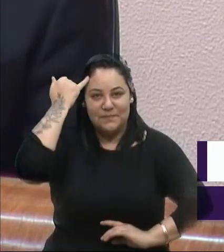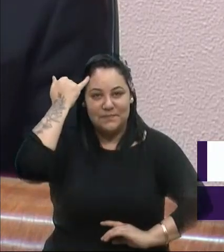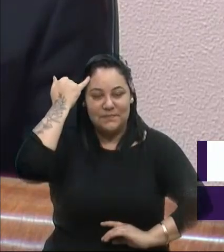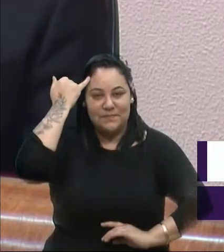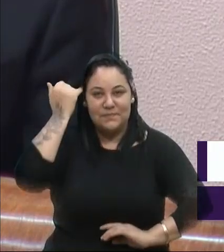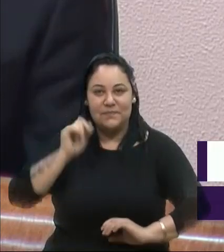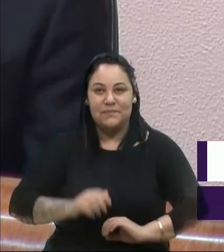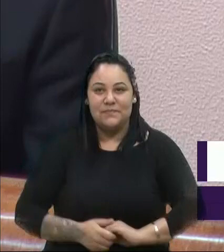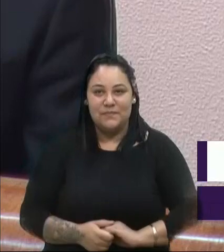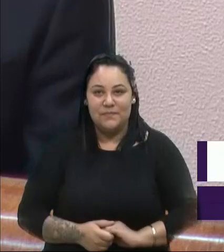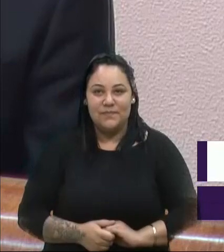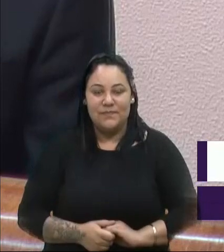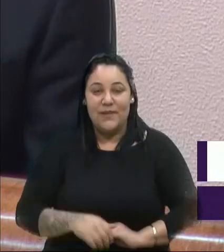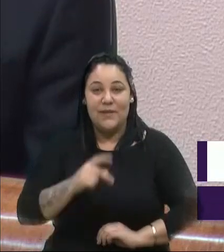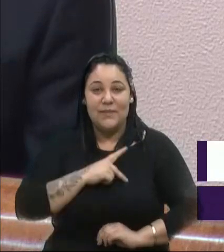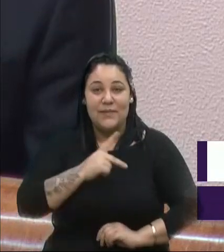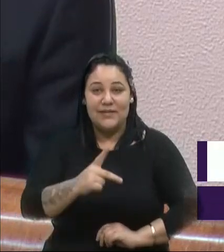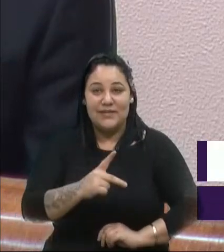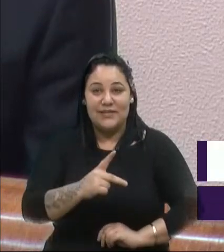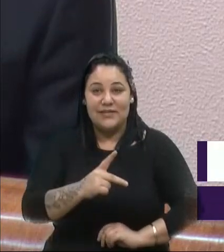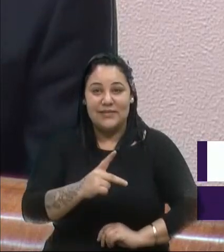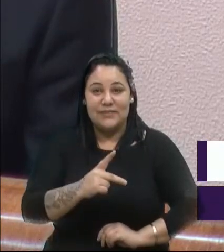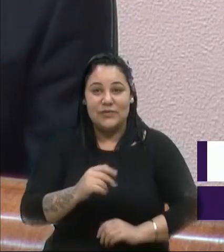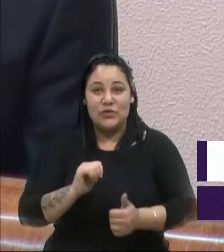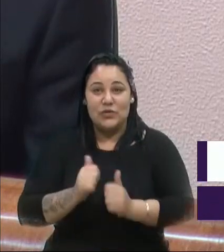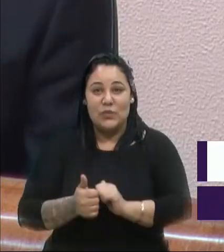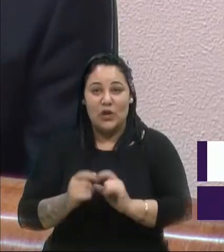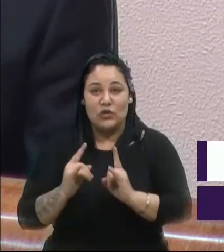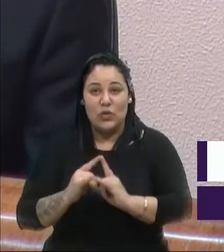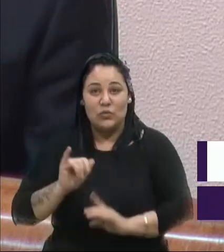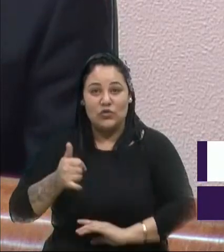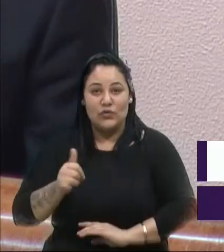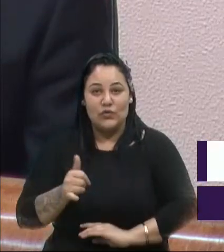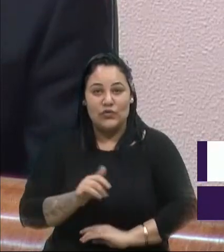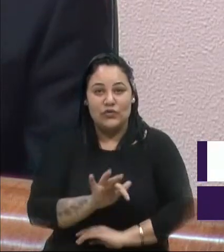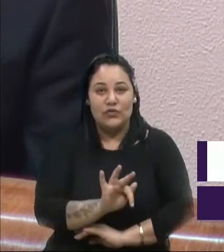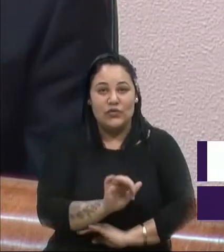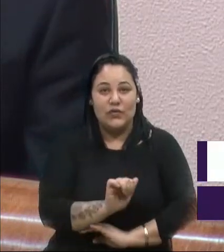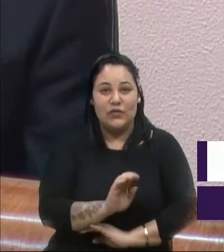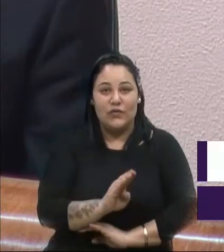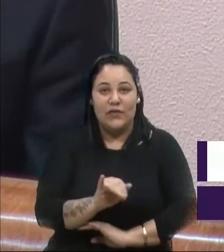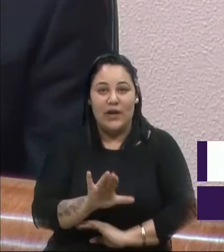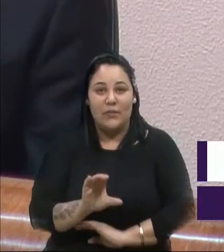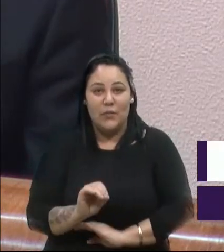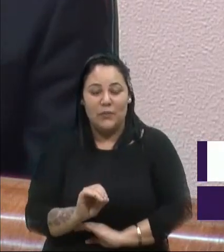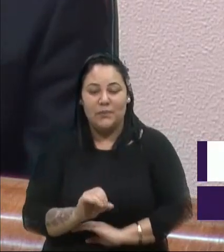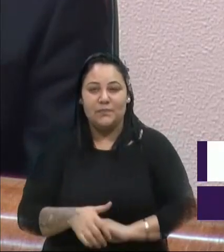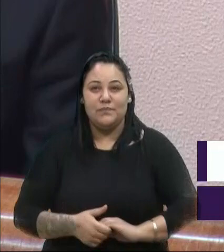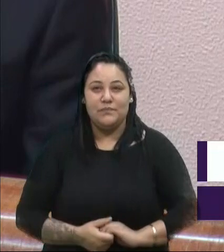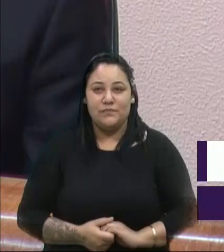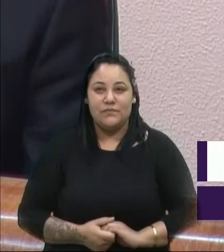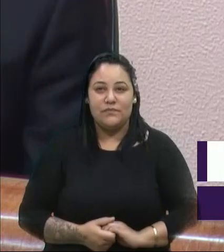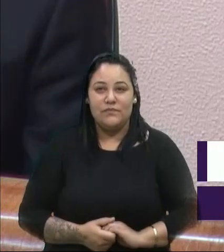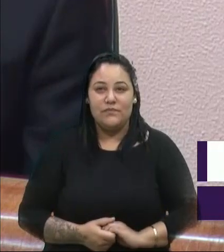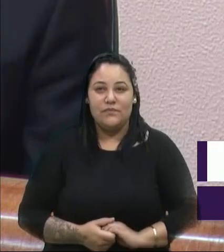D'Ambros, presidente do Esporte Clube Juventude, Fábio Pisamilho,